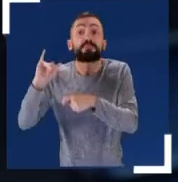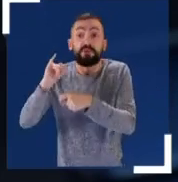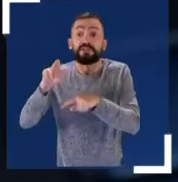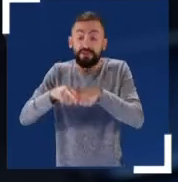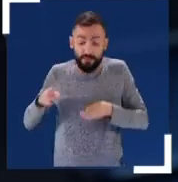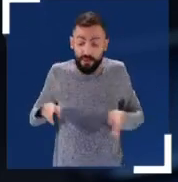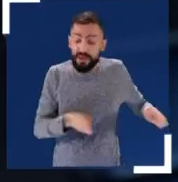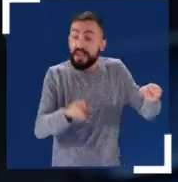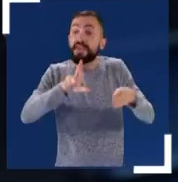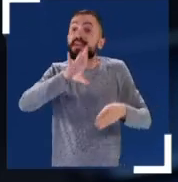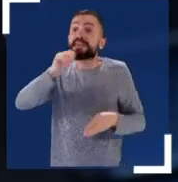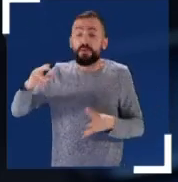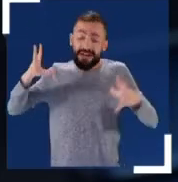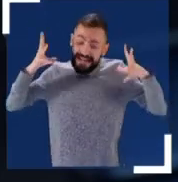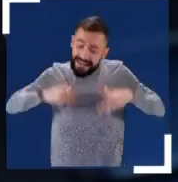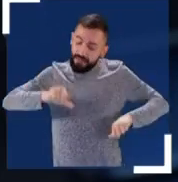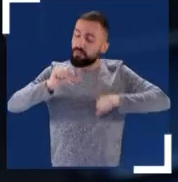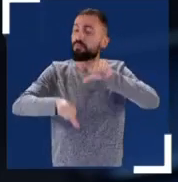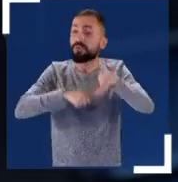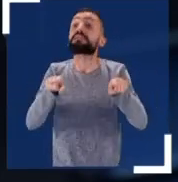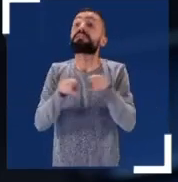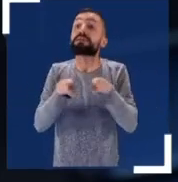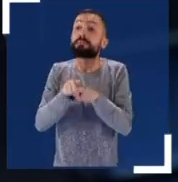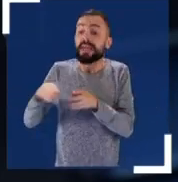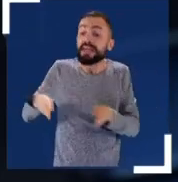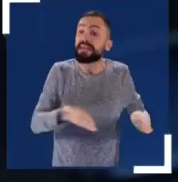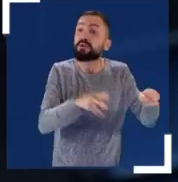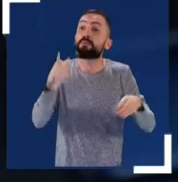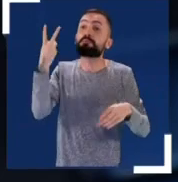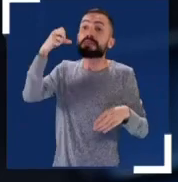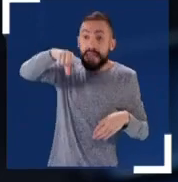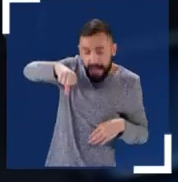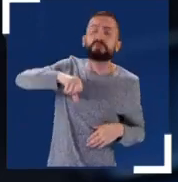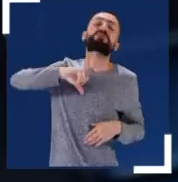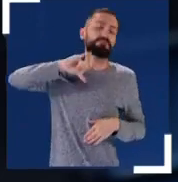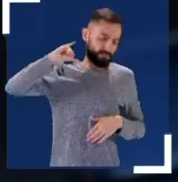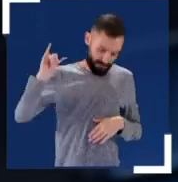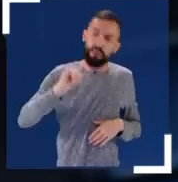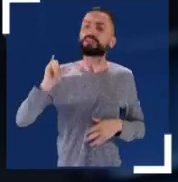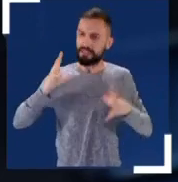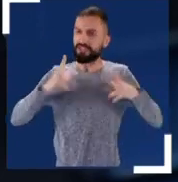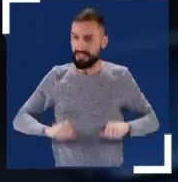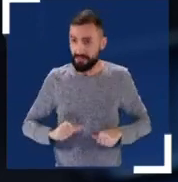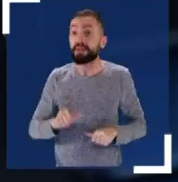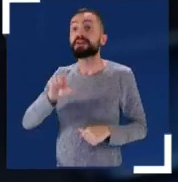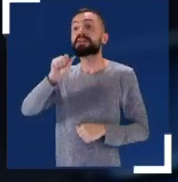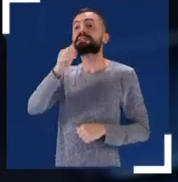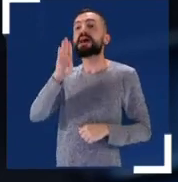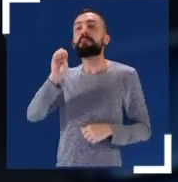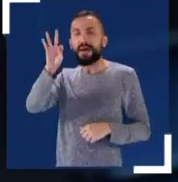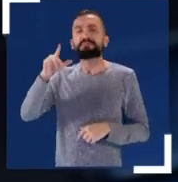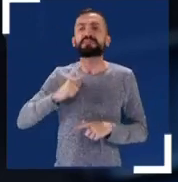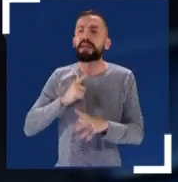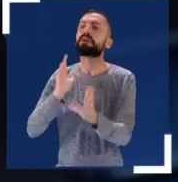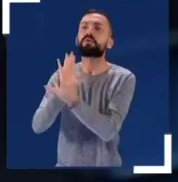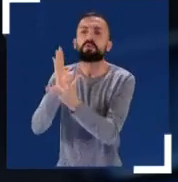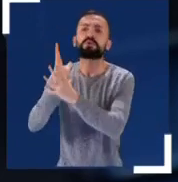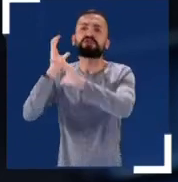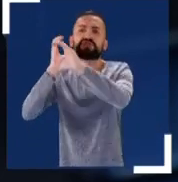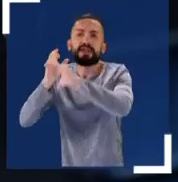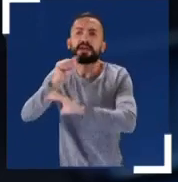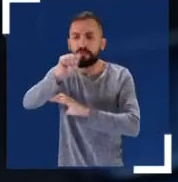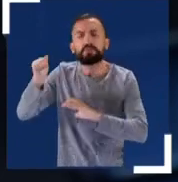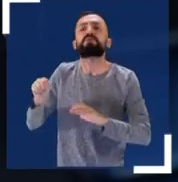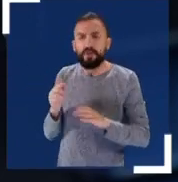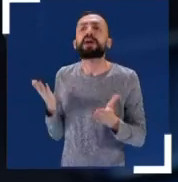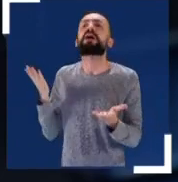Rio Tietê e do Rio Pinheiros. Nós vamos apoiar a Sabesp, uma empresa séria, dedicada, com boa engenharia, uma boa referência, e vamos